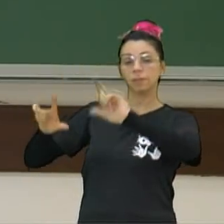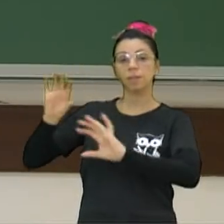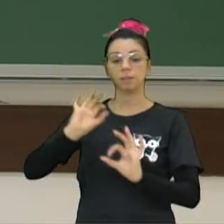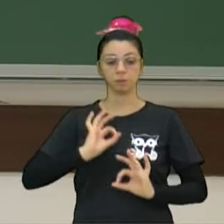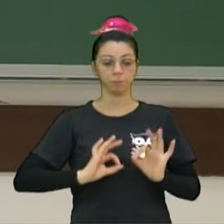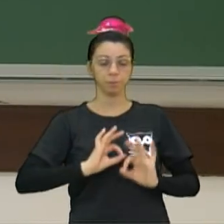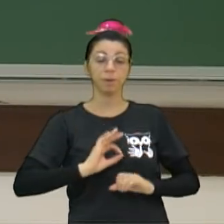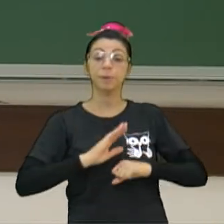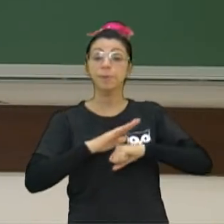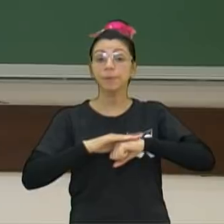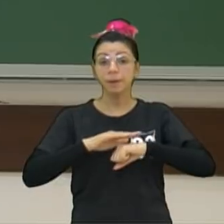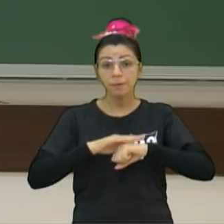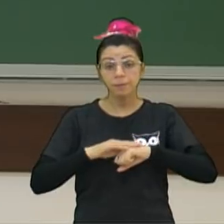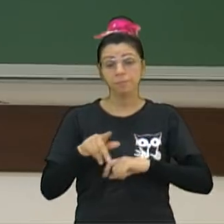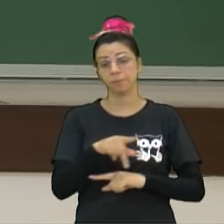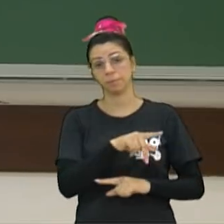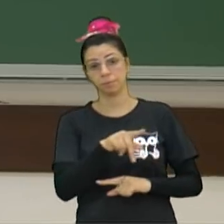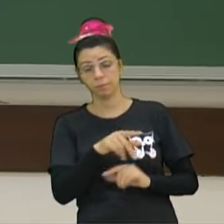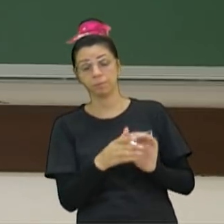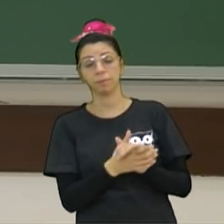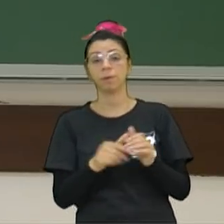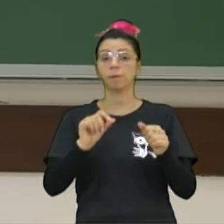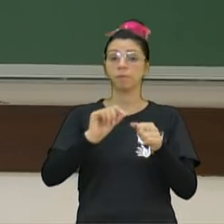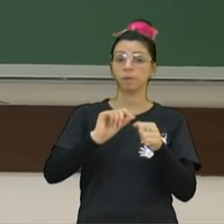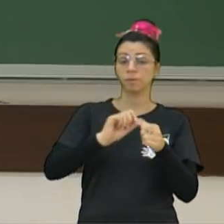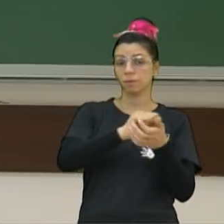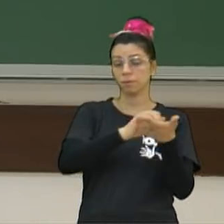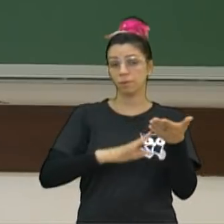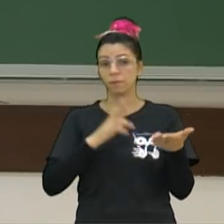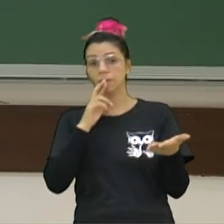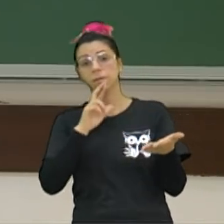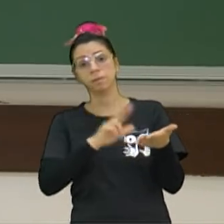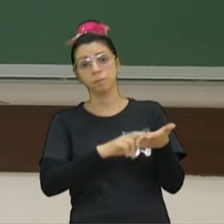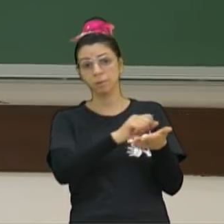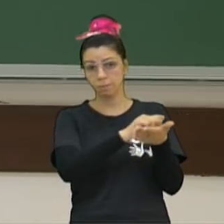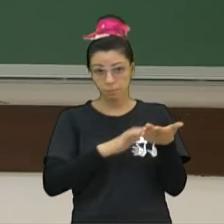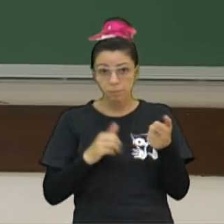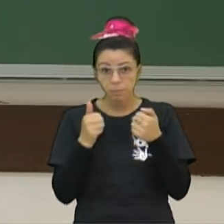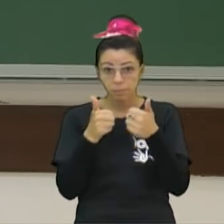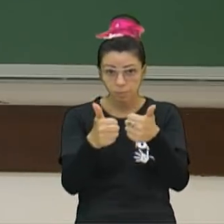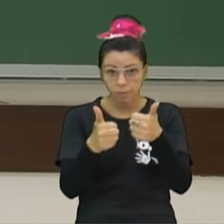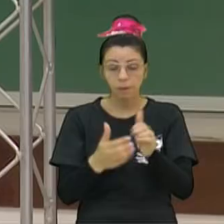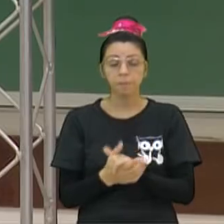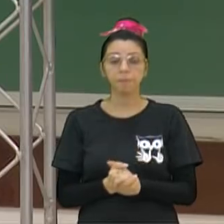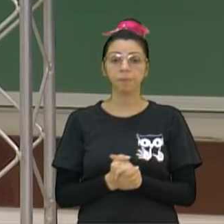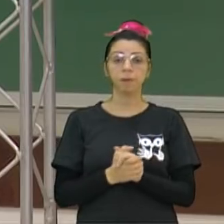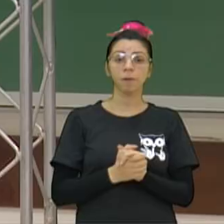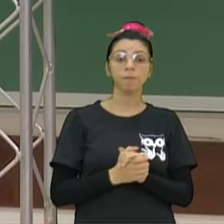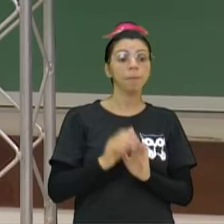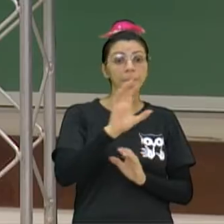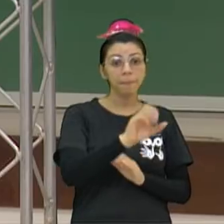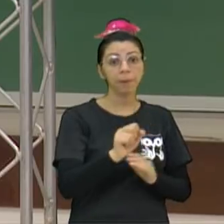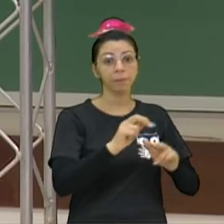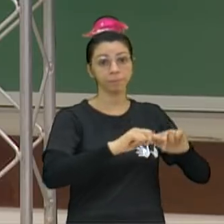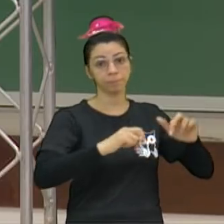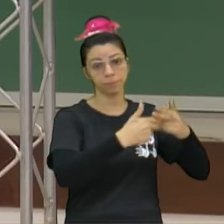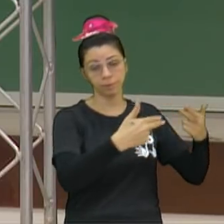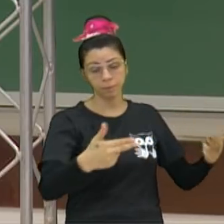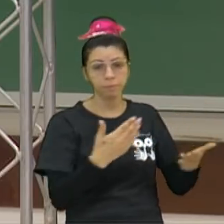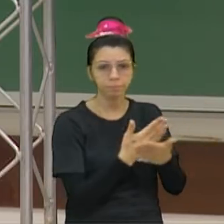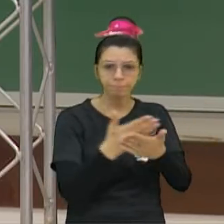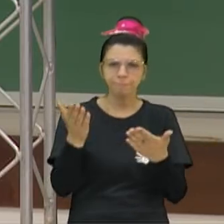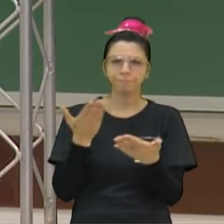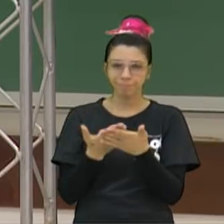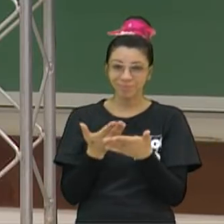pelos professores, né, fazer os exercícios, fazer as atividades, ok? Então vamos pegar os materiais aí, vamos começar a nossa